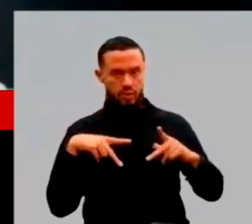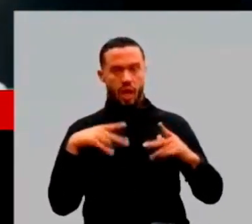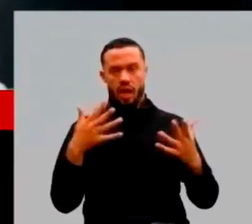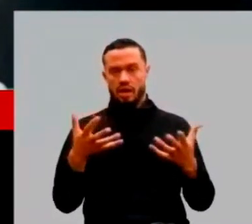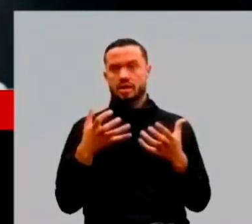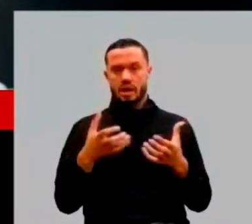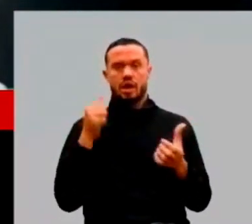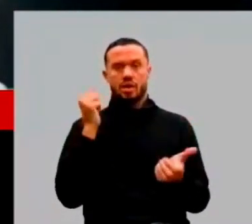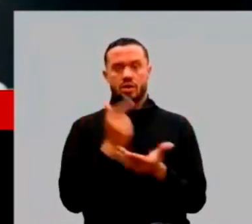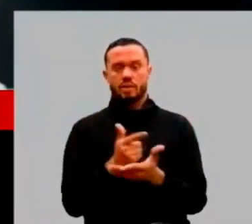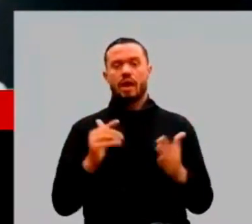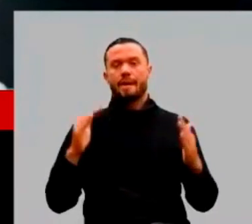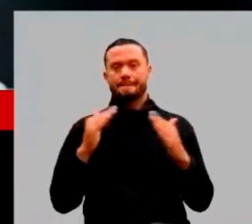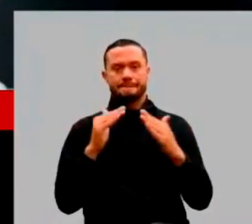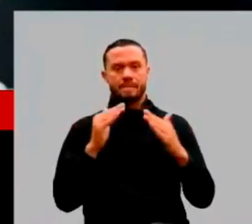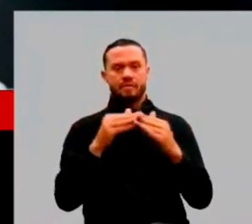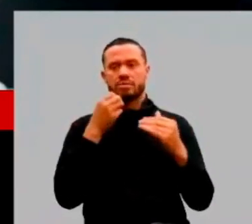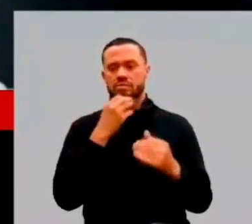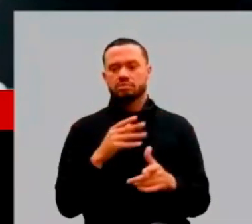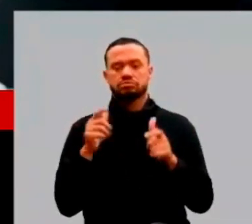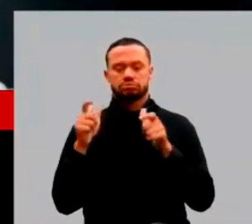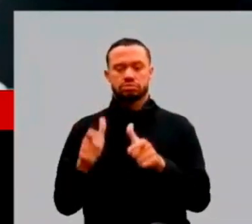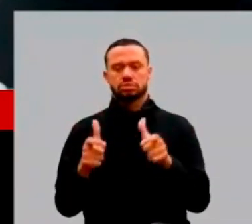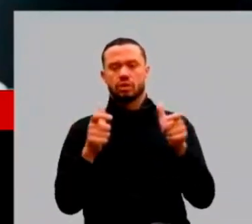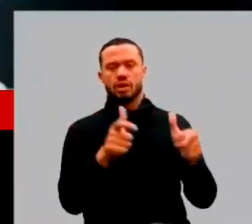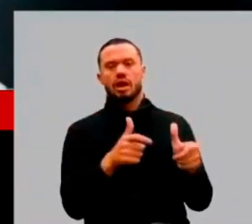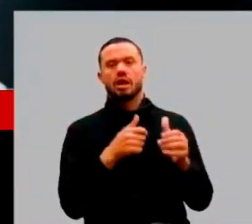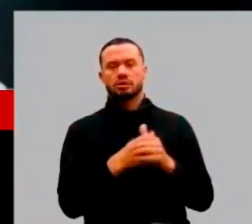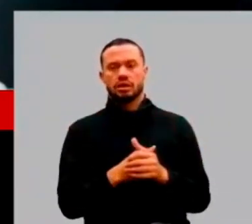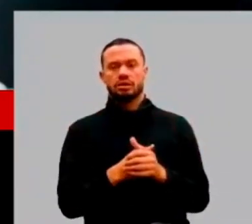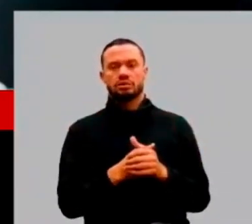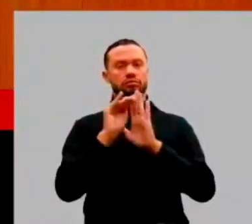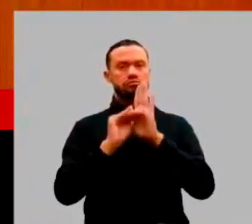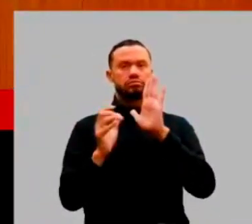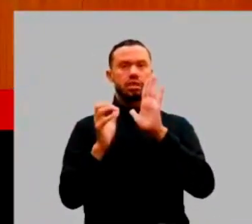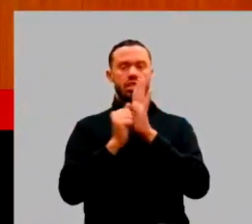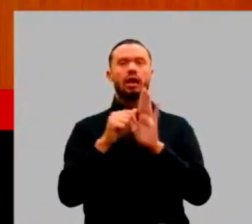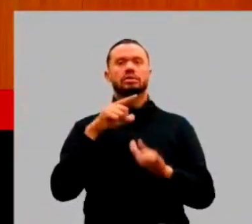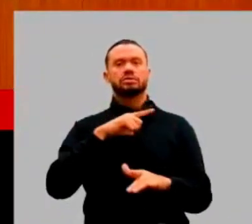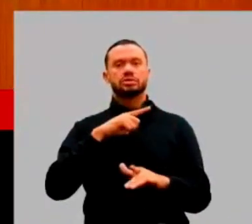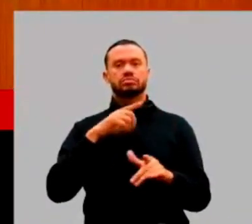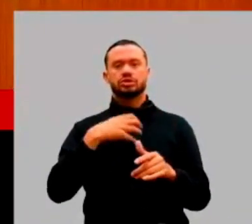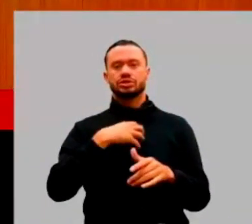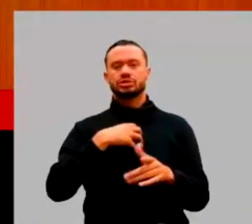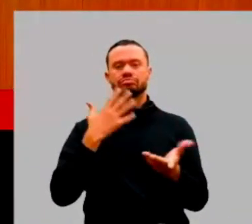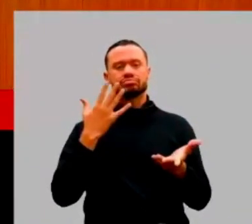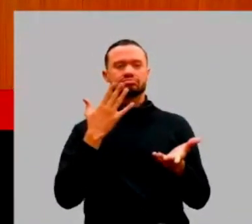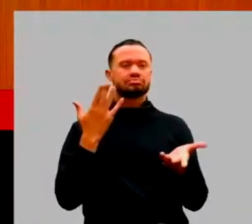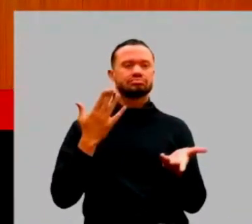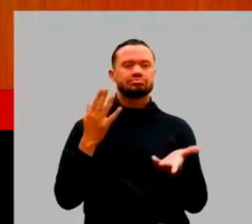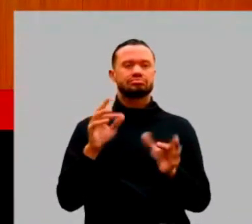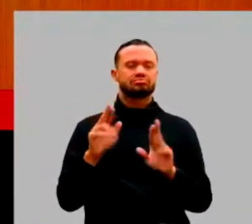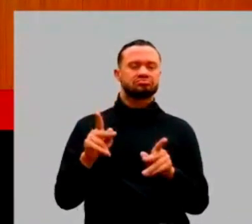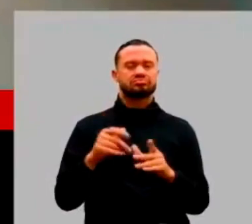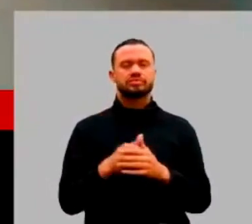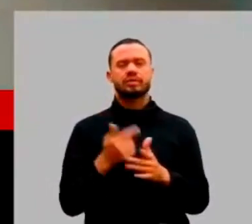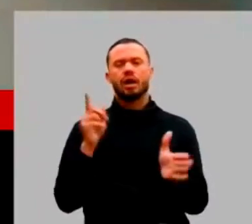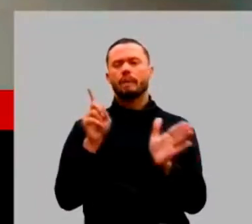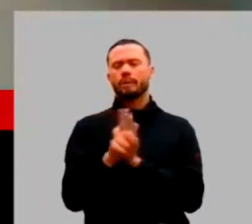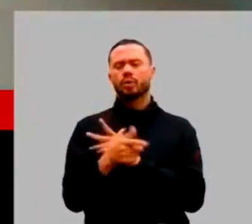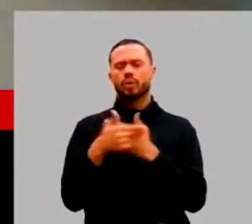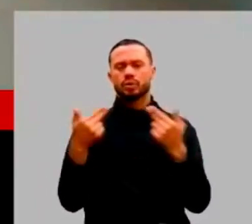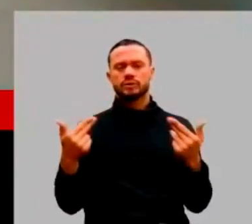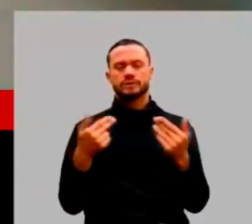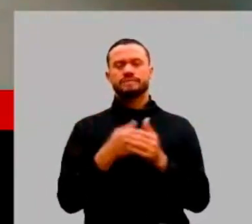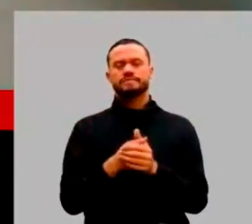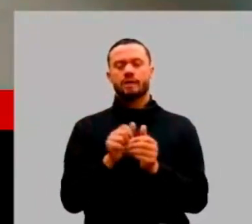Imóveis extremamente bem localizados que pertencem ao governo do estado eu perguntaria uma Outro ponto a